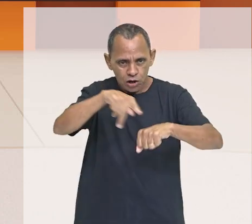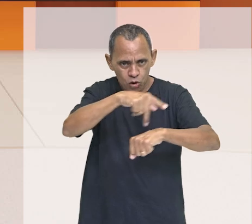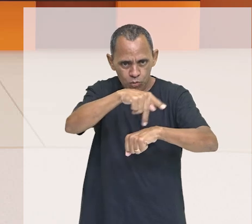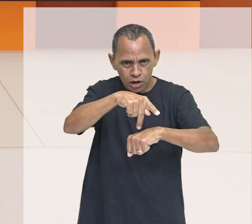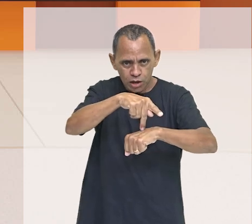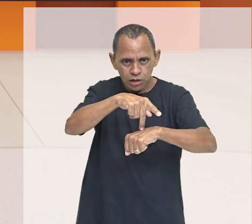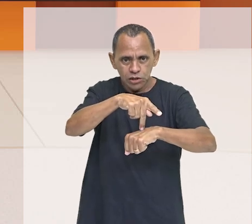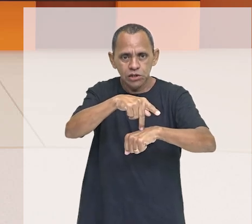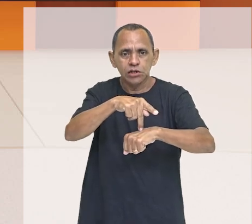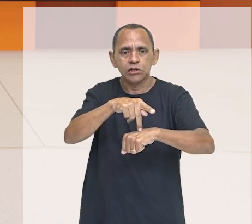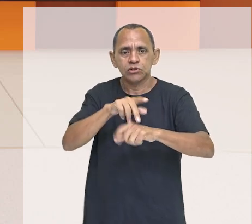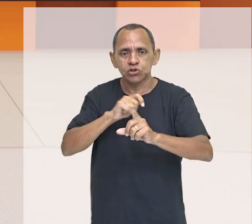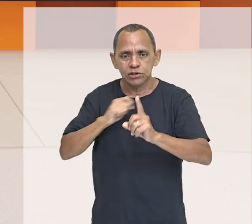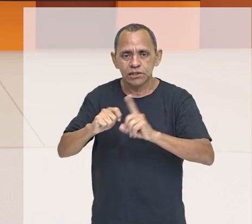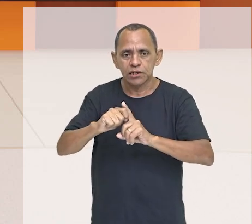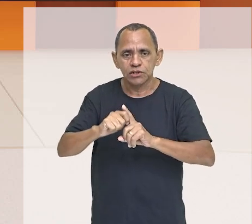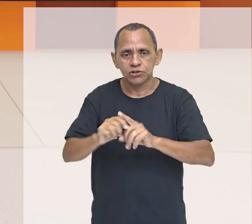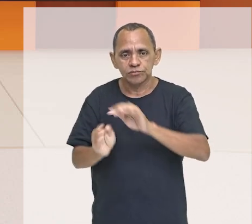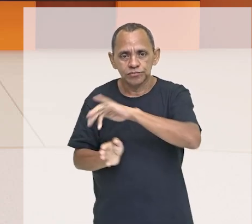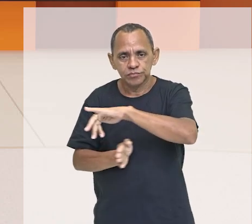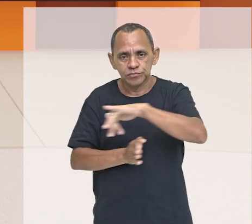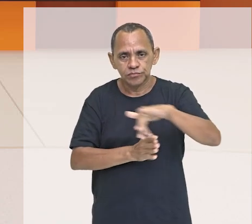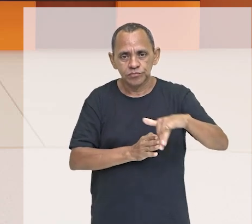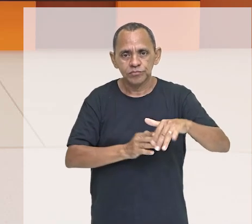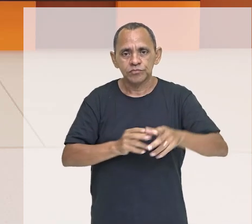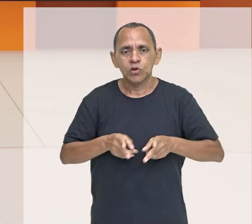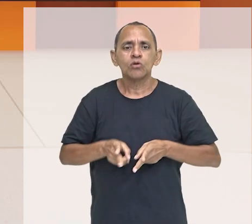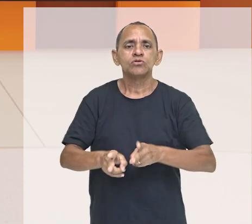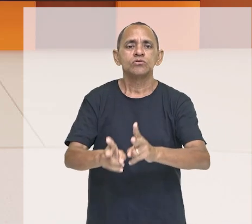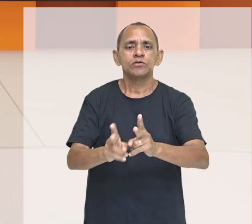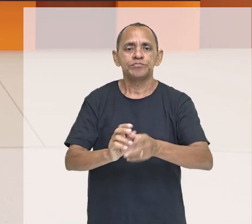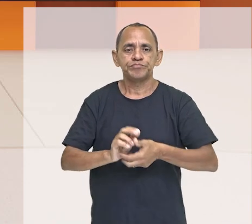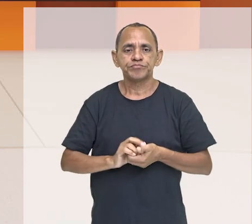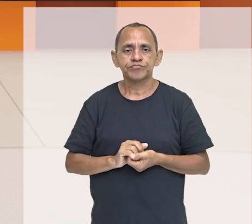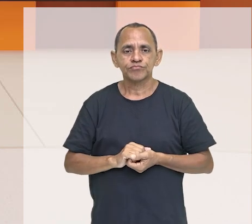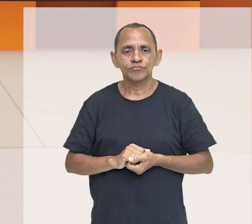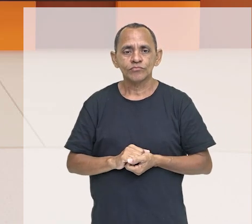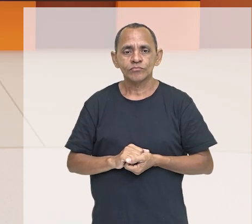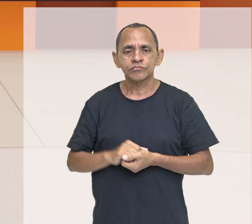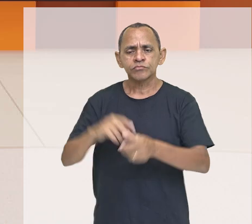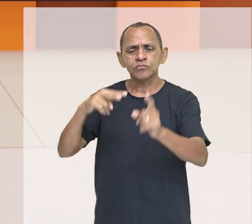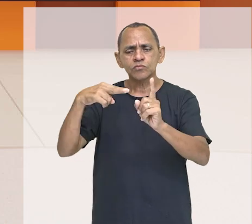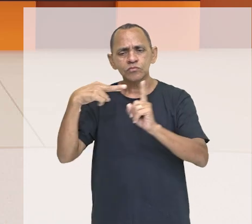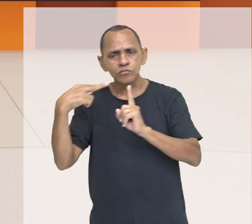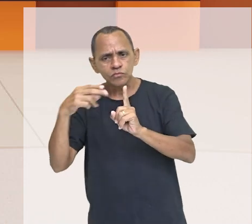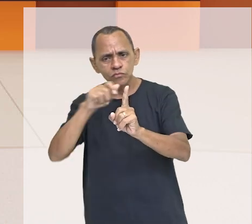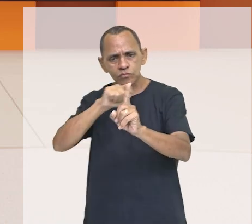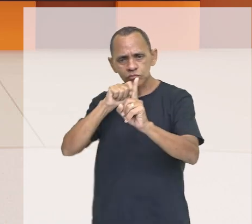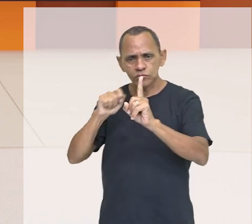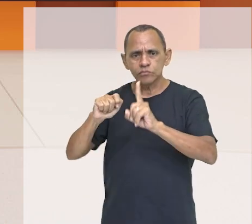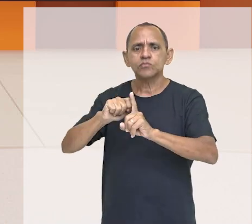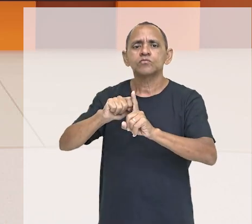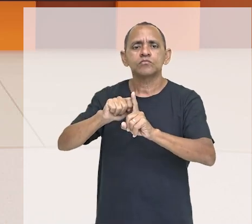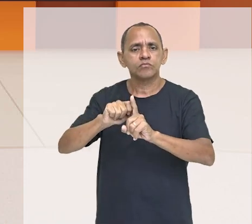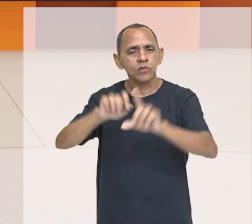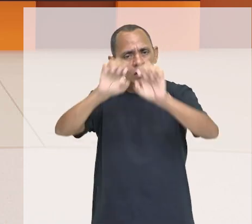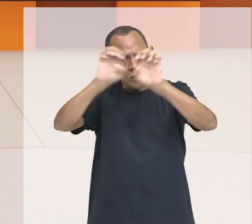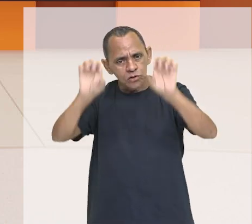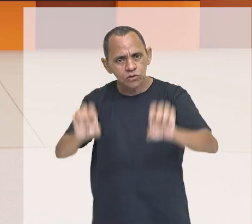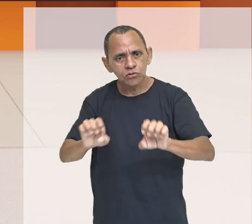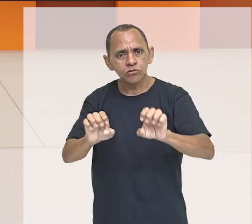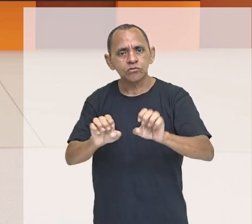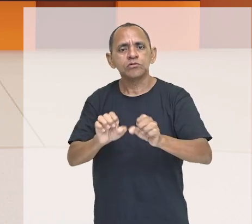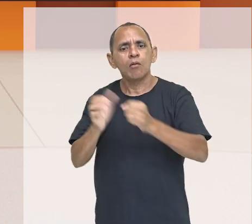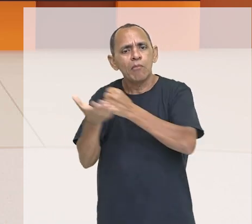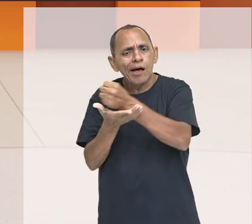a sociedade. Muito bem. Vamos aí continuando? Do ponto de vista da sociologia, são